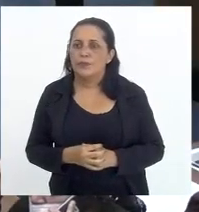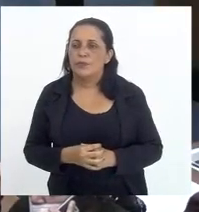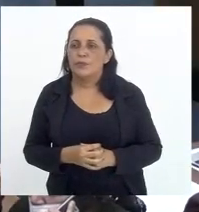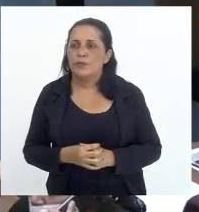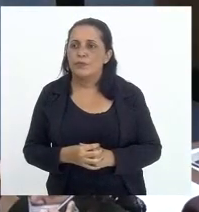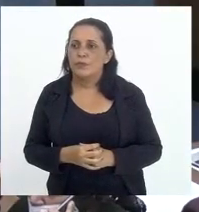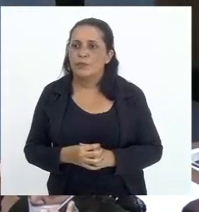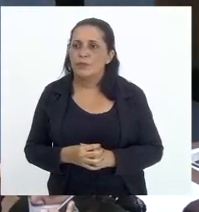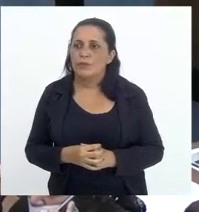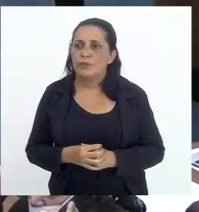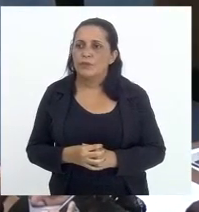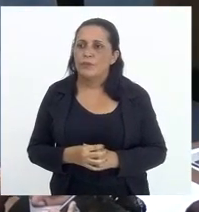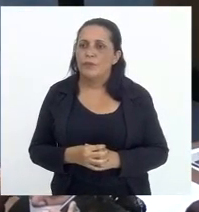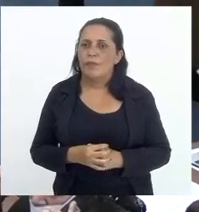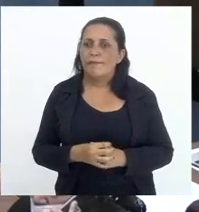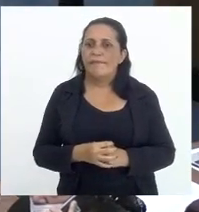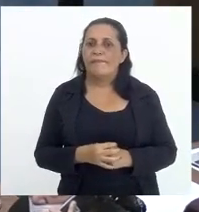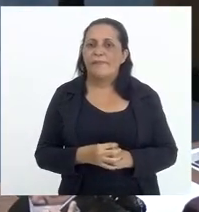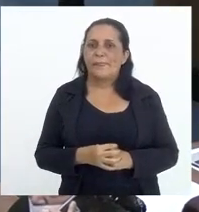Márcio,